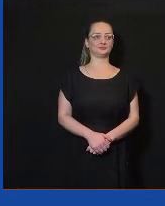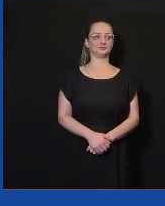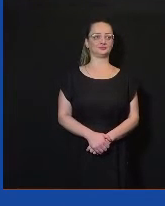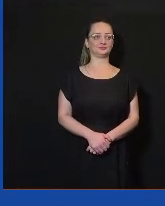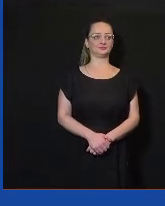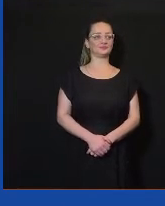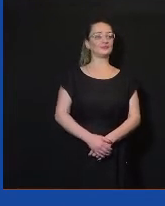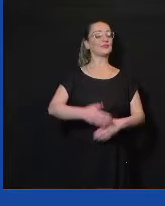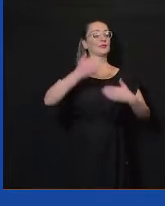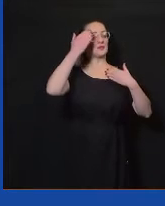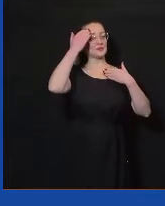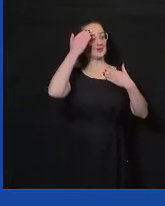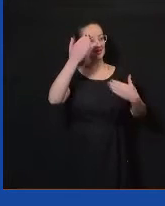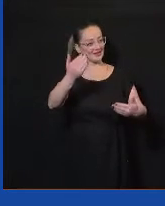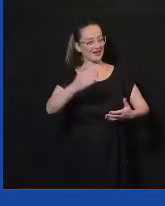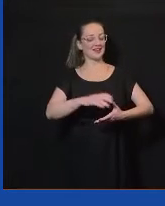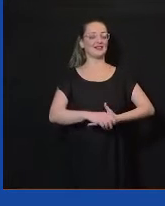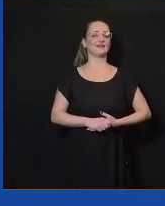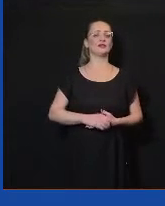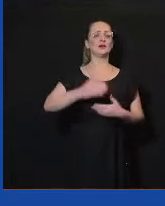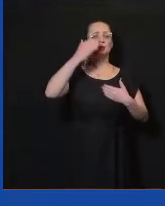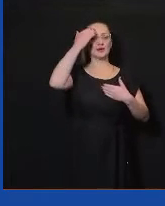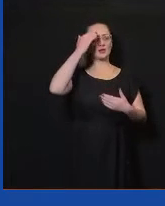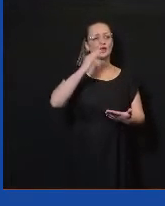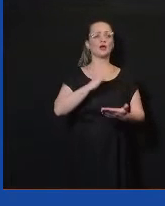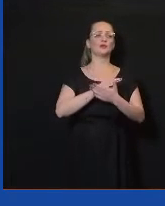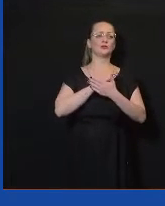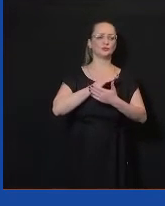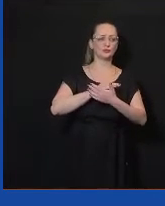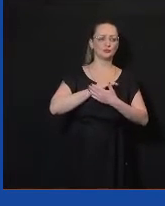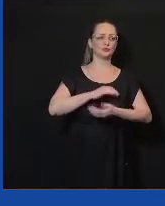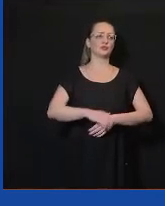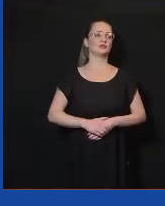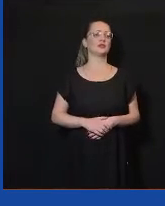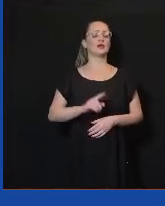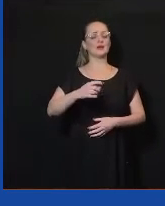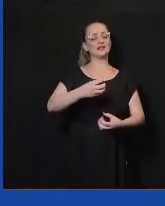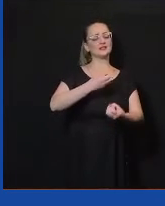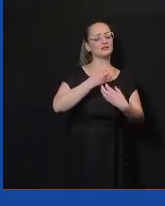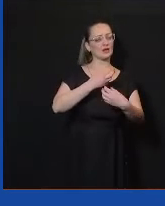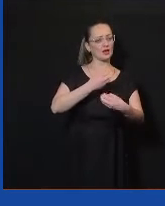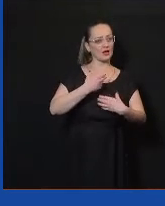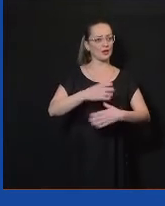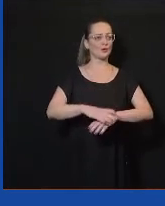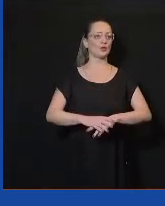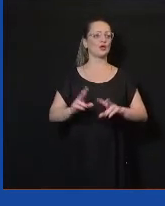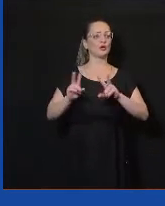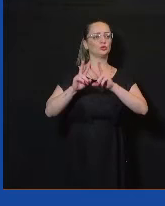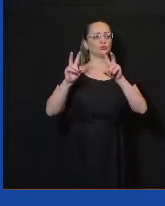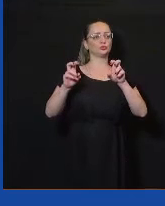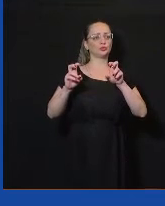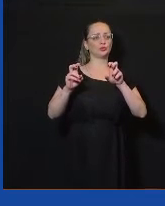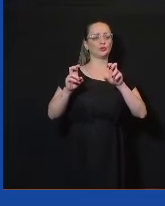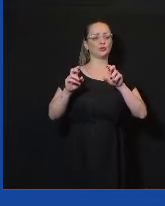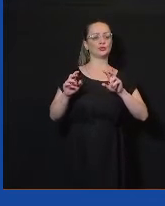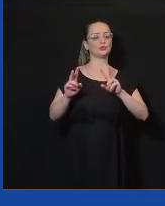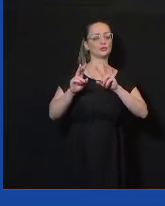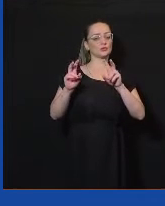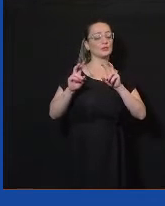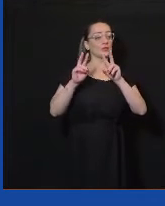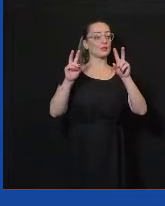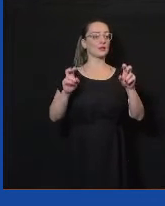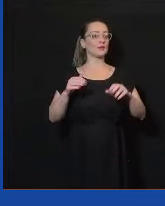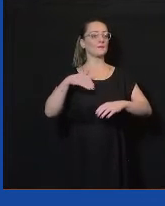Obrigado, André. Obrigado pelas suas contribuições aí e por essa aula também sobre um tema que precisa cada